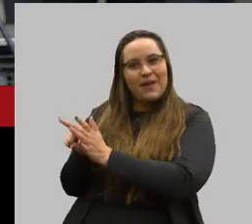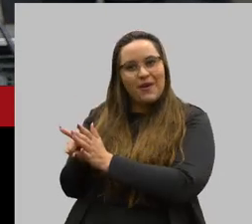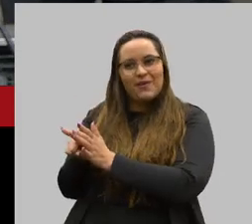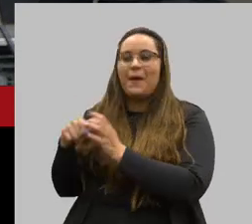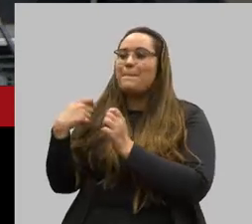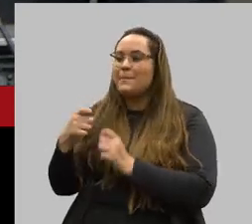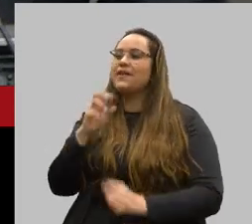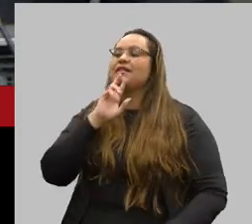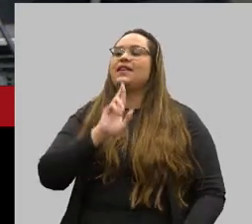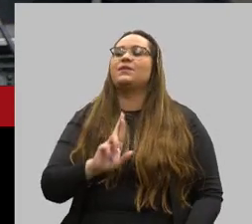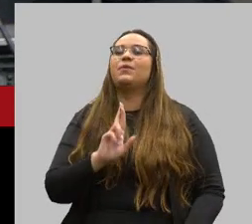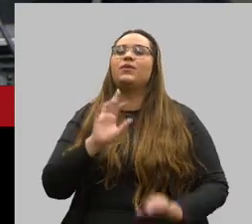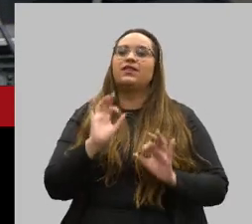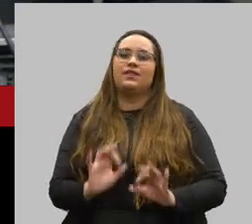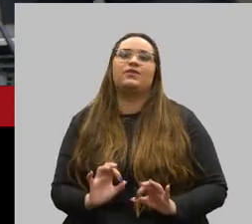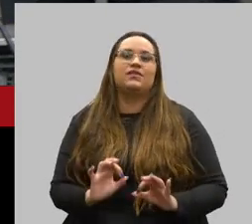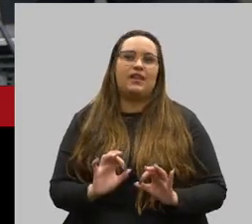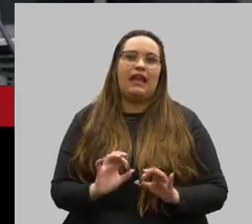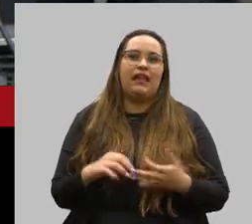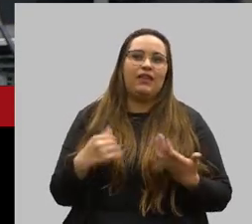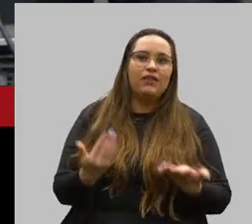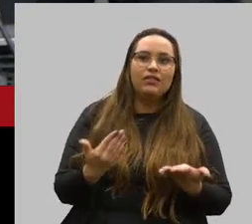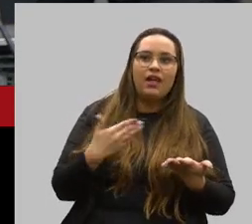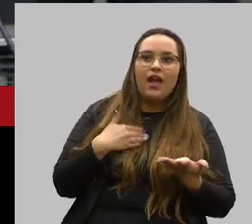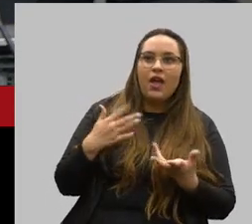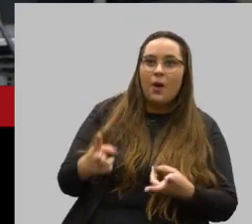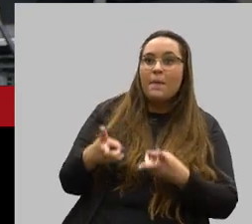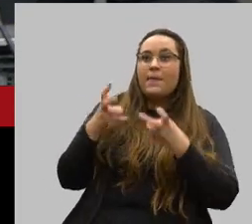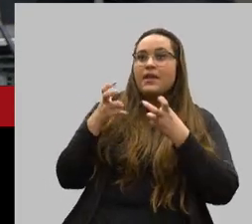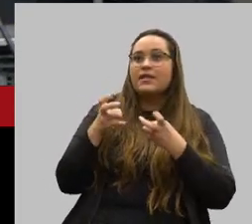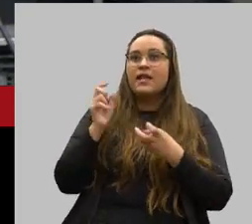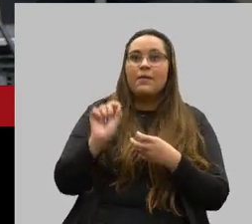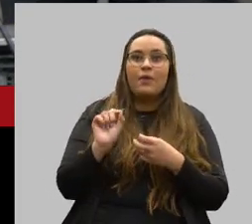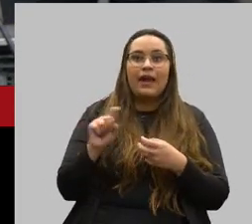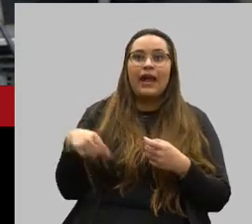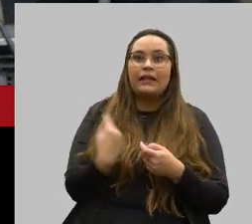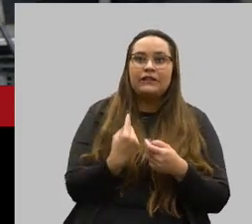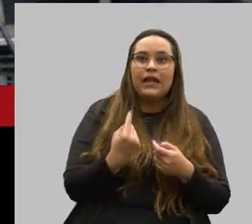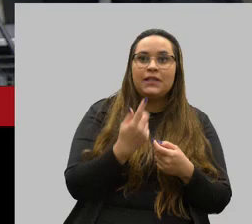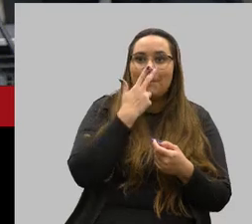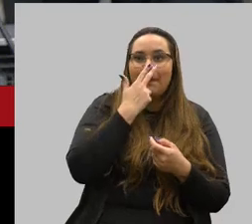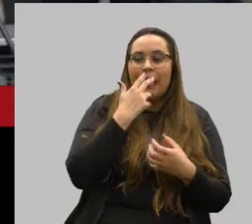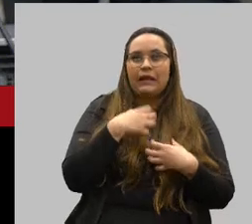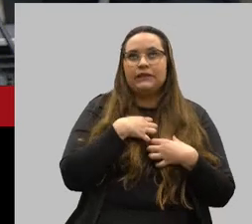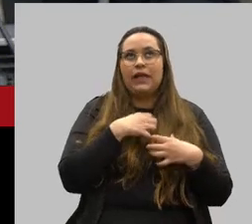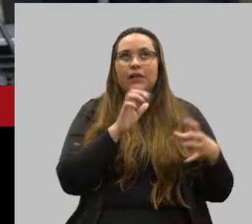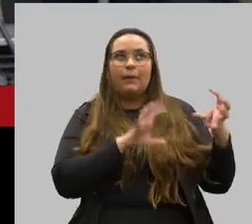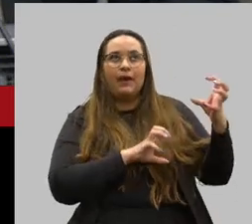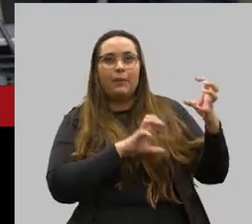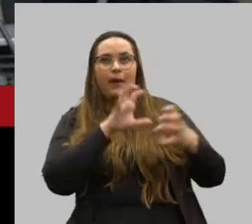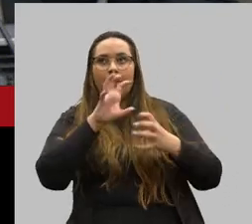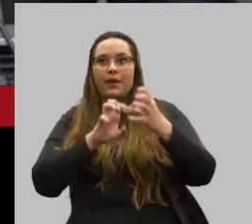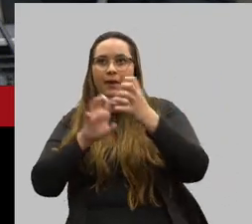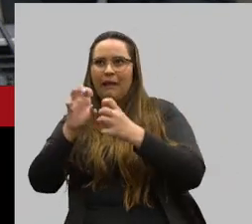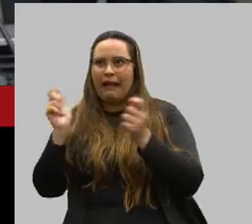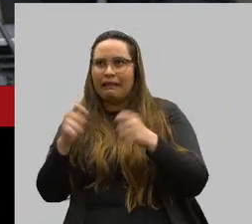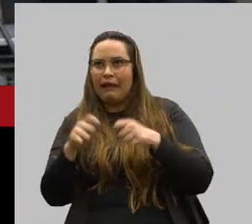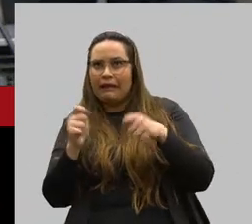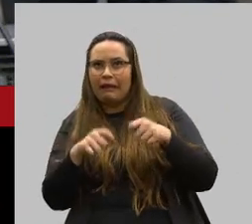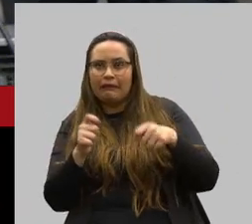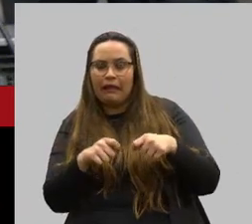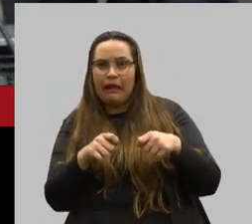diagnóstico e o que eu percebo é que a gente briga com o diagnóstico como se esse diagnóstico não pode me pertencer porque